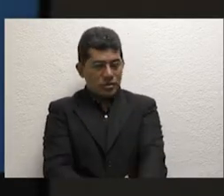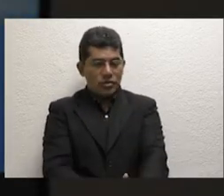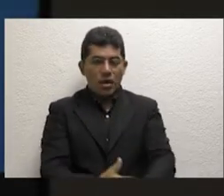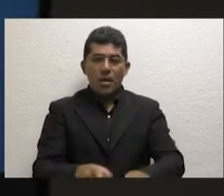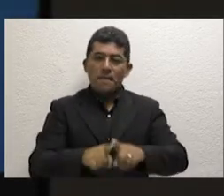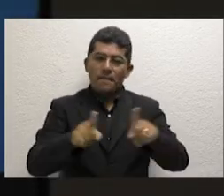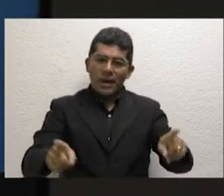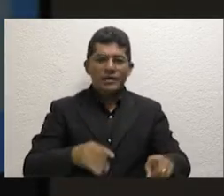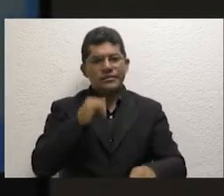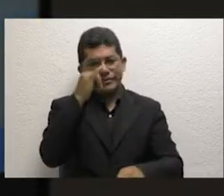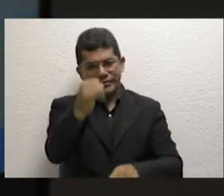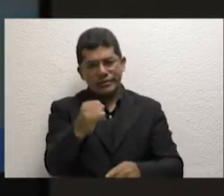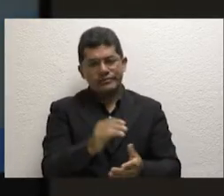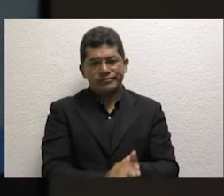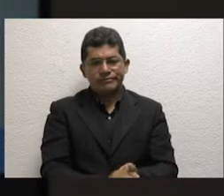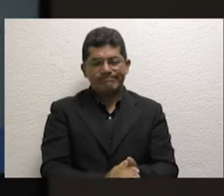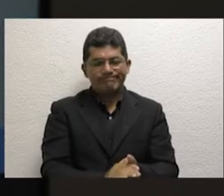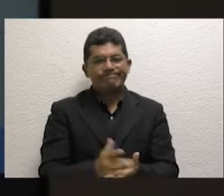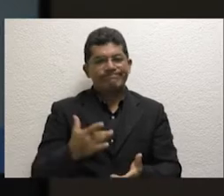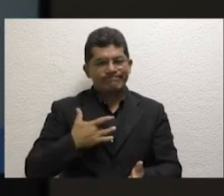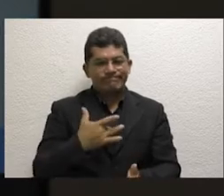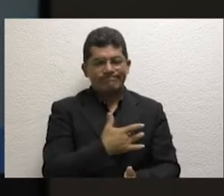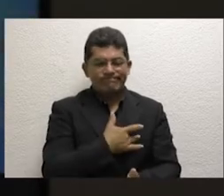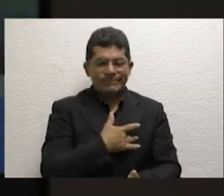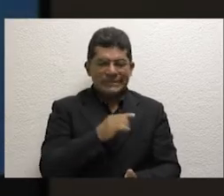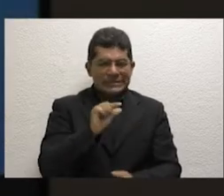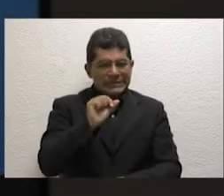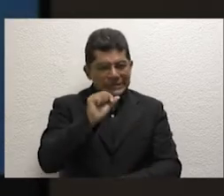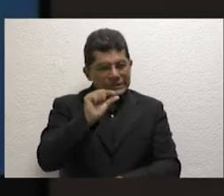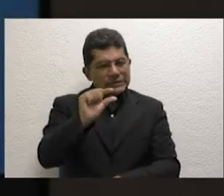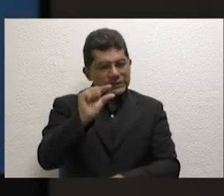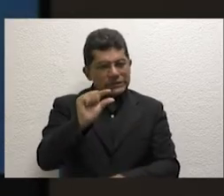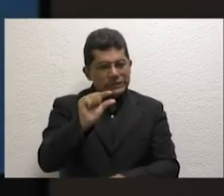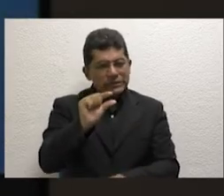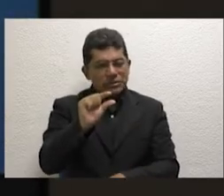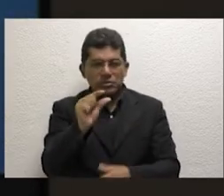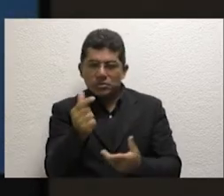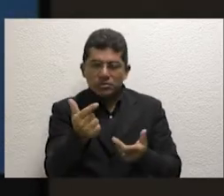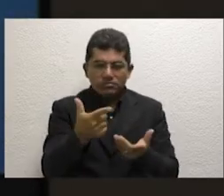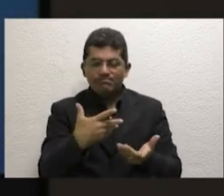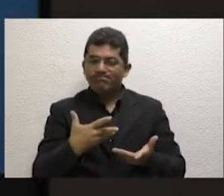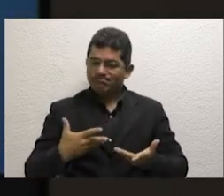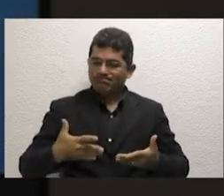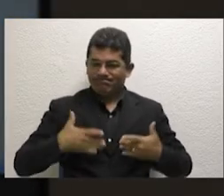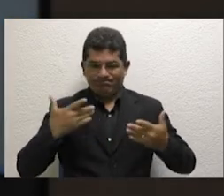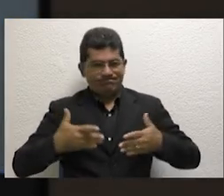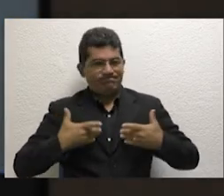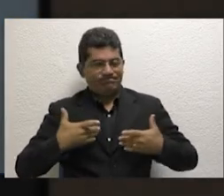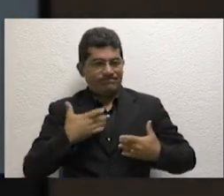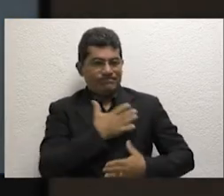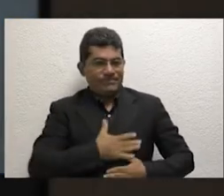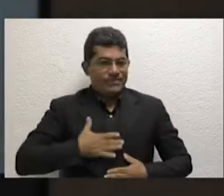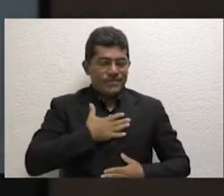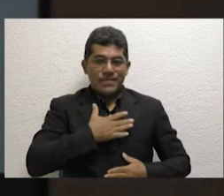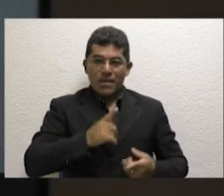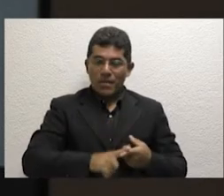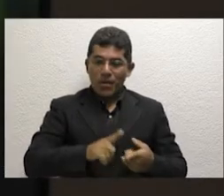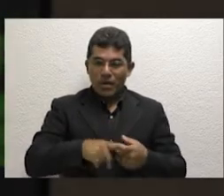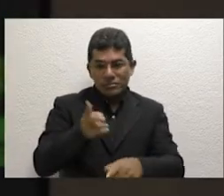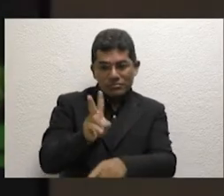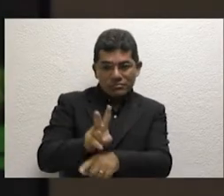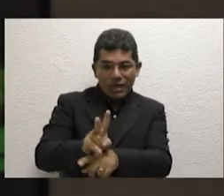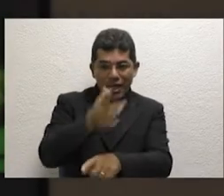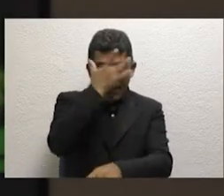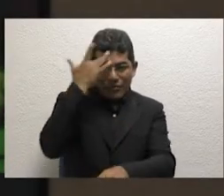confesso a vocês que na saúde eu fico muito satisfeito, eu fico muito empolgado porque trata da vida das pessoas.